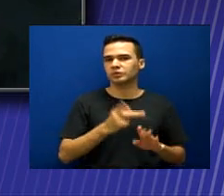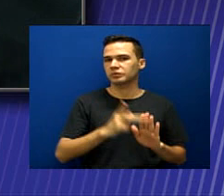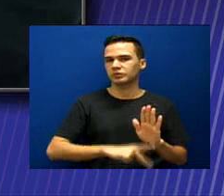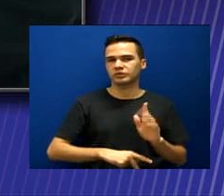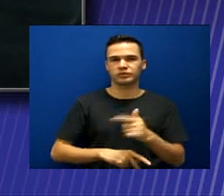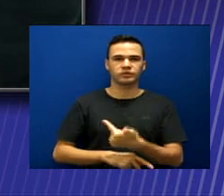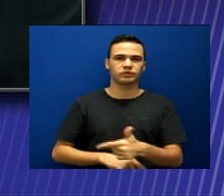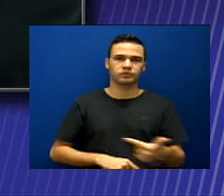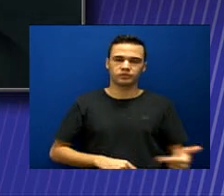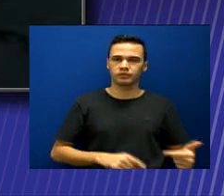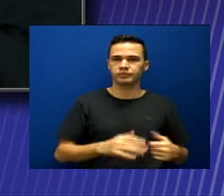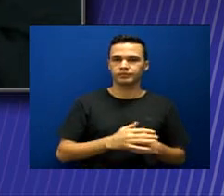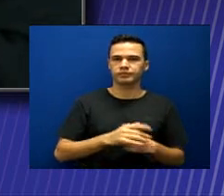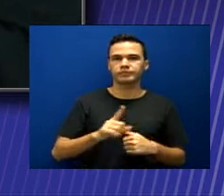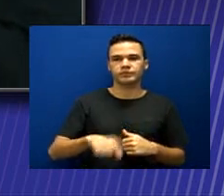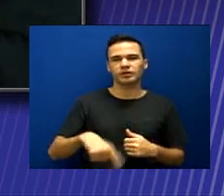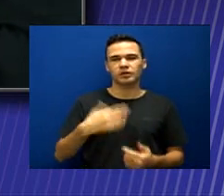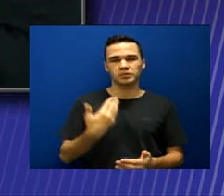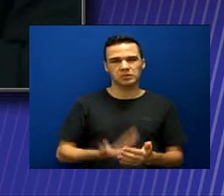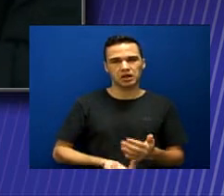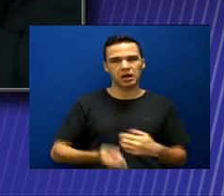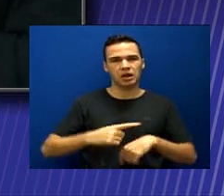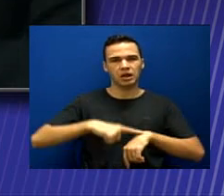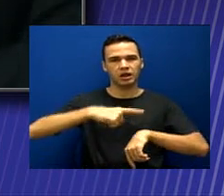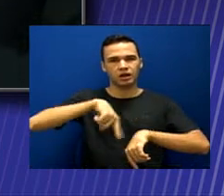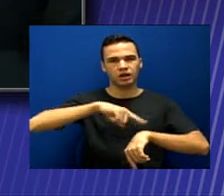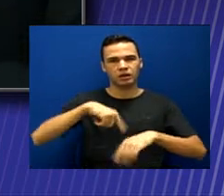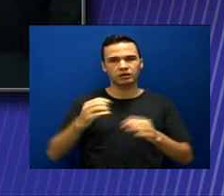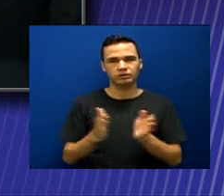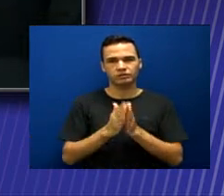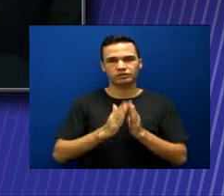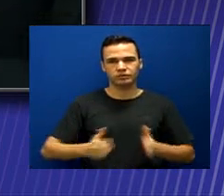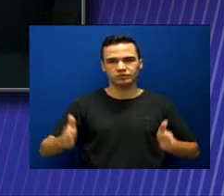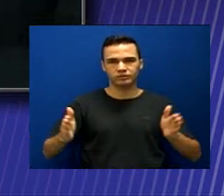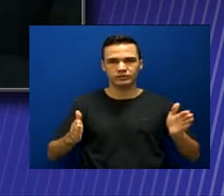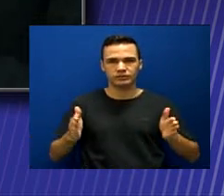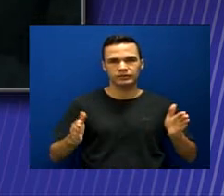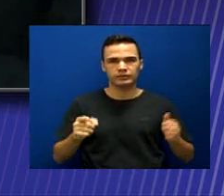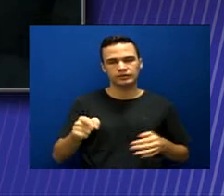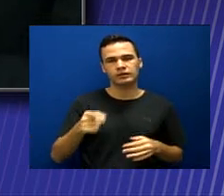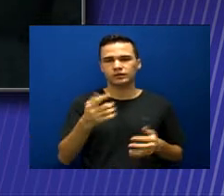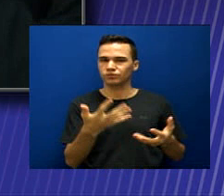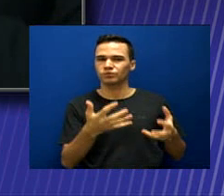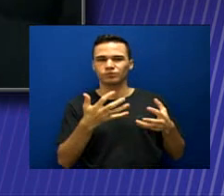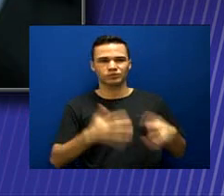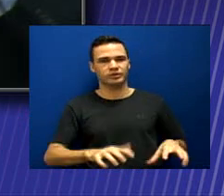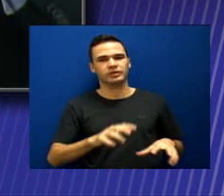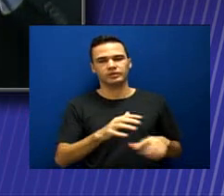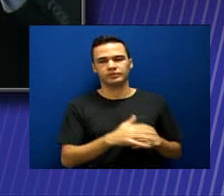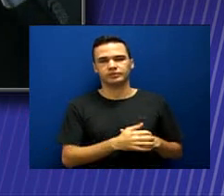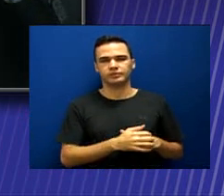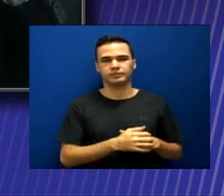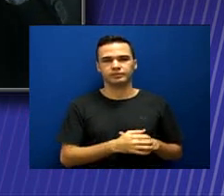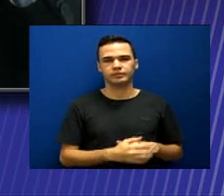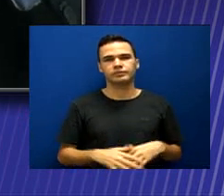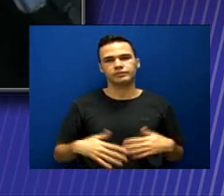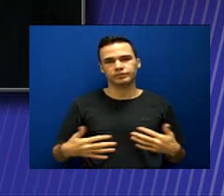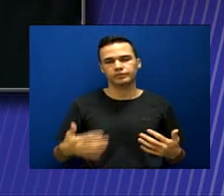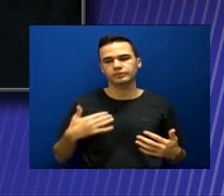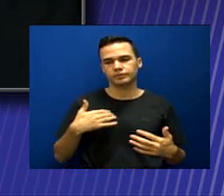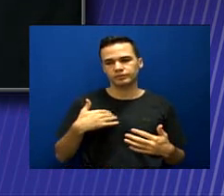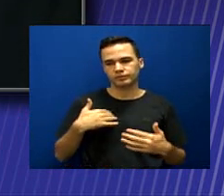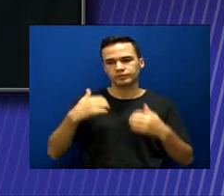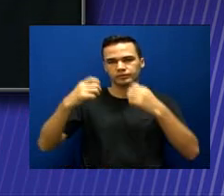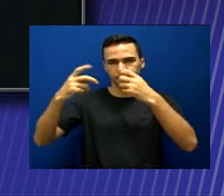Por não existir um projeto, perder prazo. Má vontade de querer receber esse recurso para a cidade. Sim, sem dúvida. Então, vereador, eu posso dizer